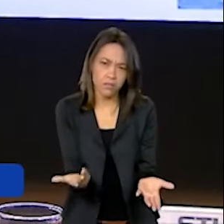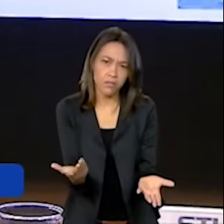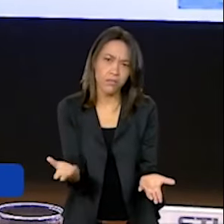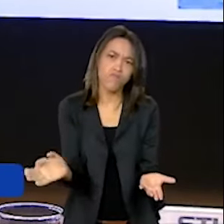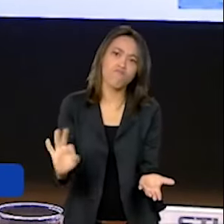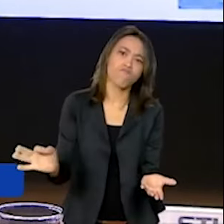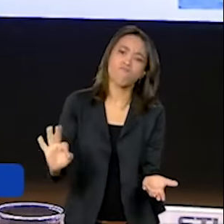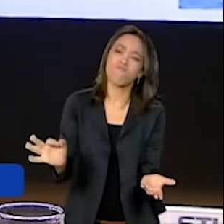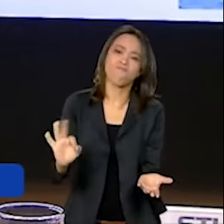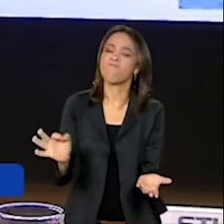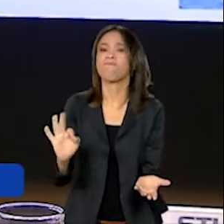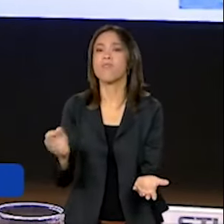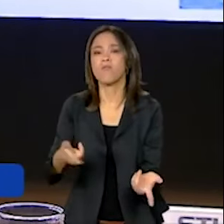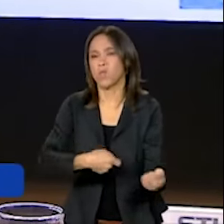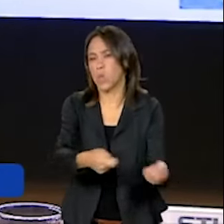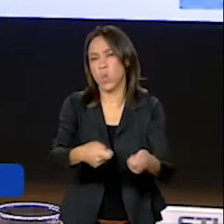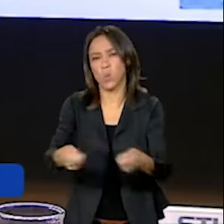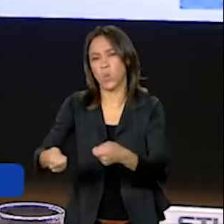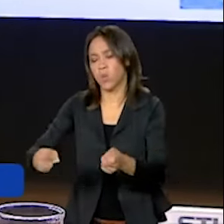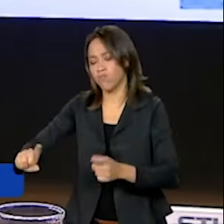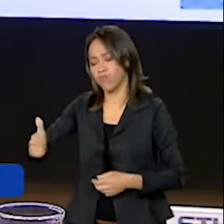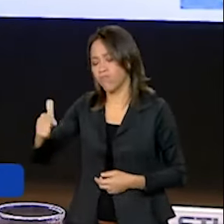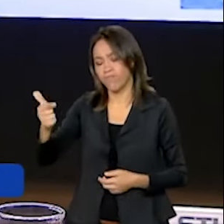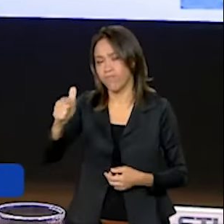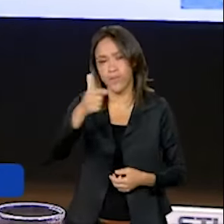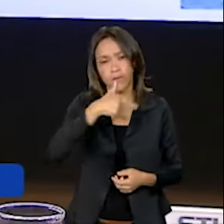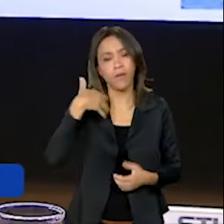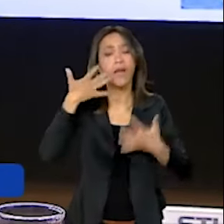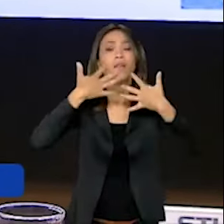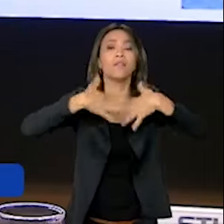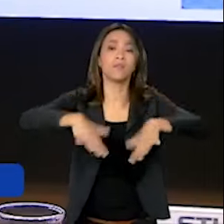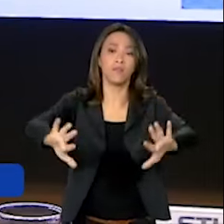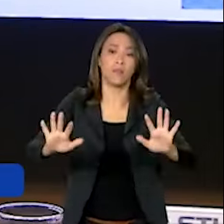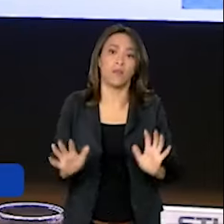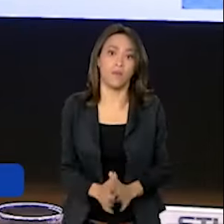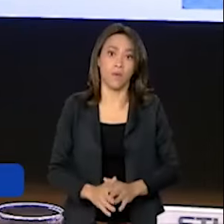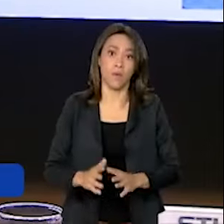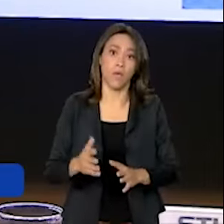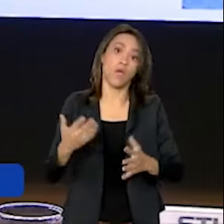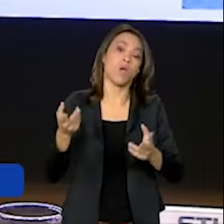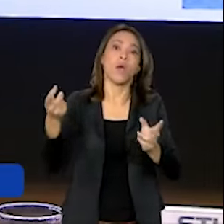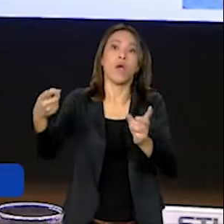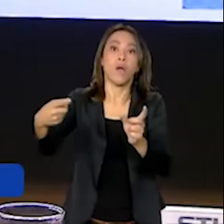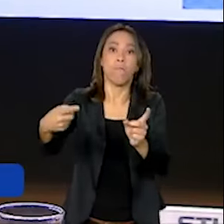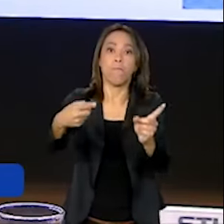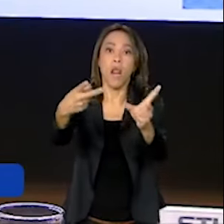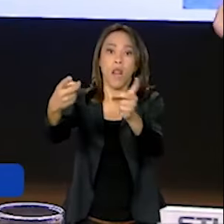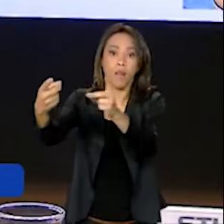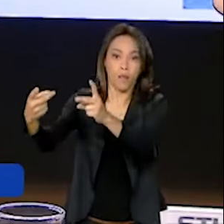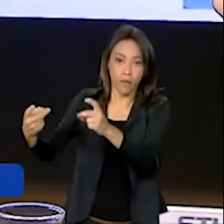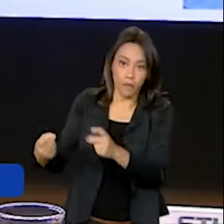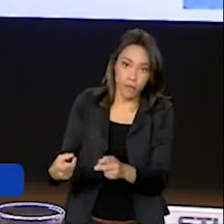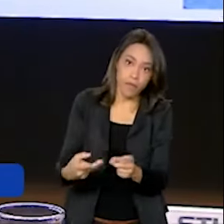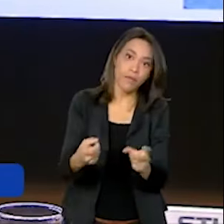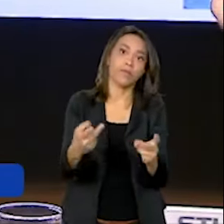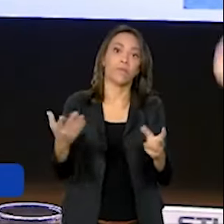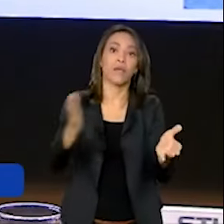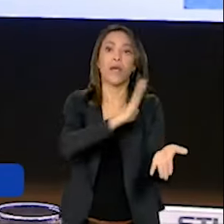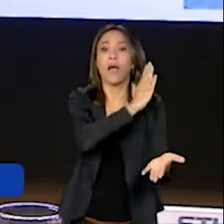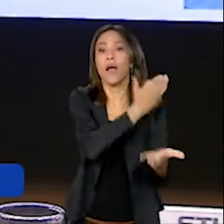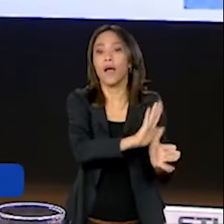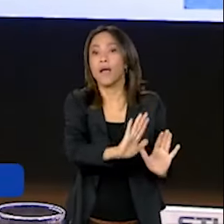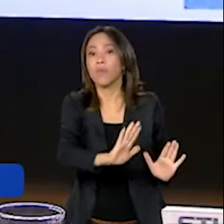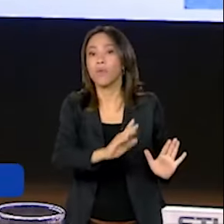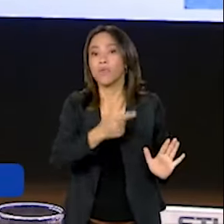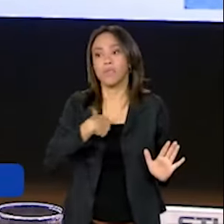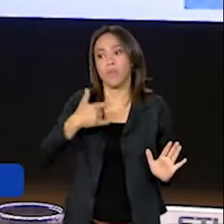ter esse racionamento, esse controle, não. Tá. Só que eu acho que é algo natural. O mercado volta aos patamares que estava, acabou a especulação. Se